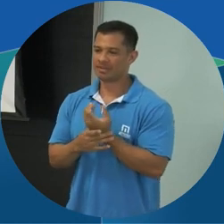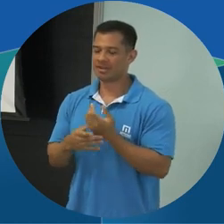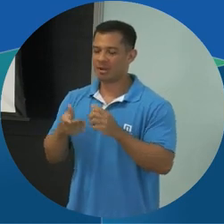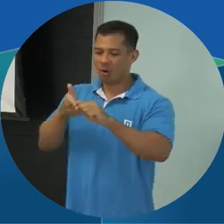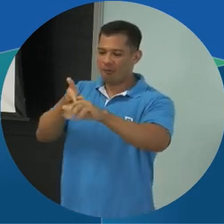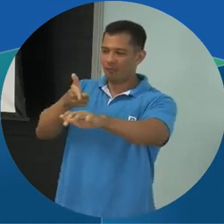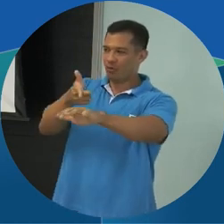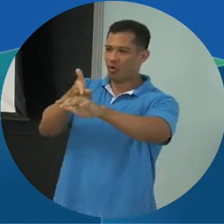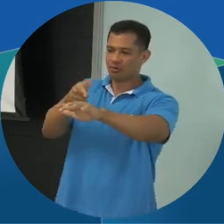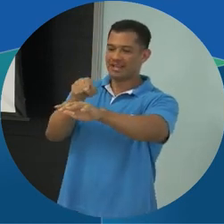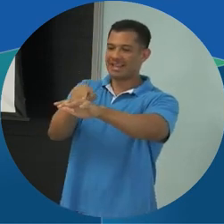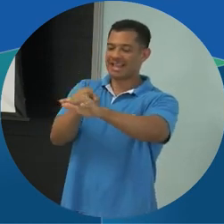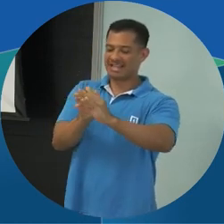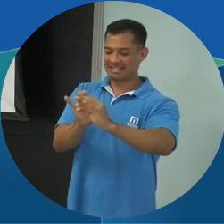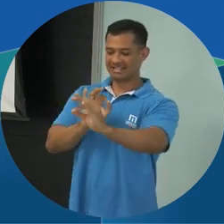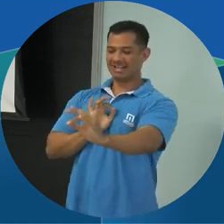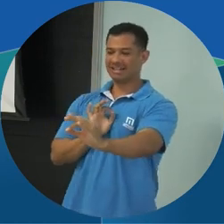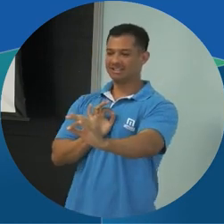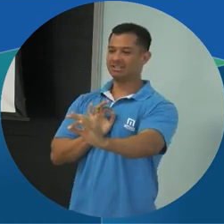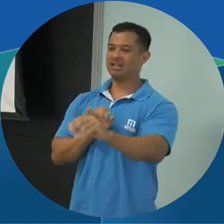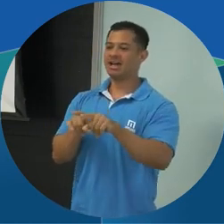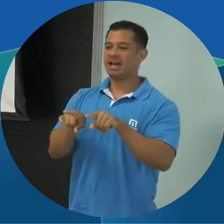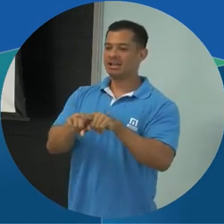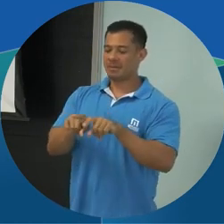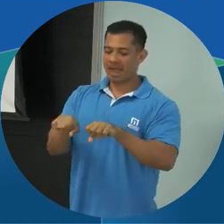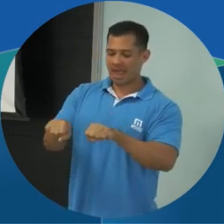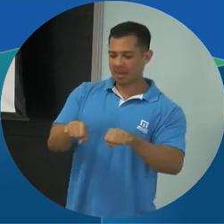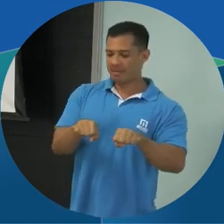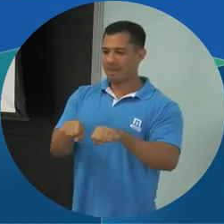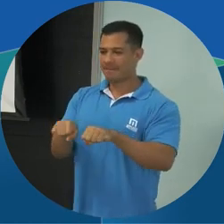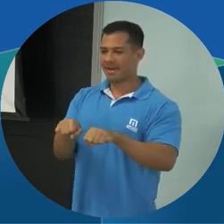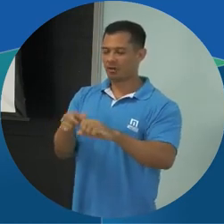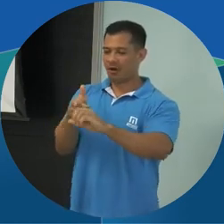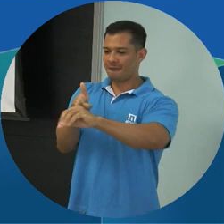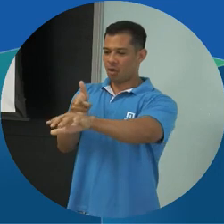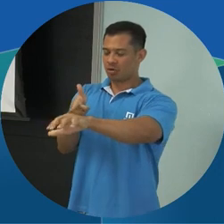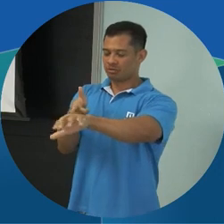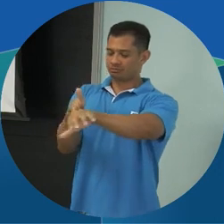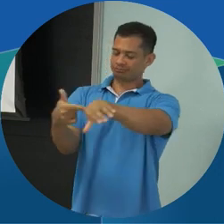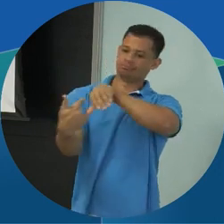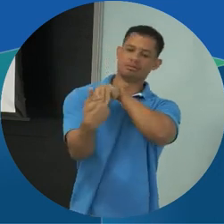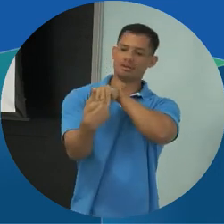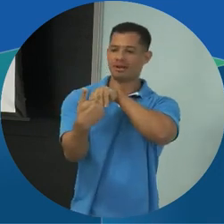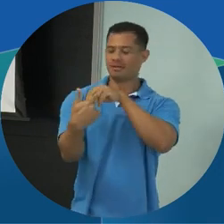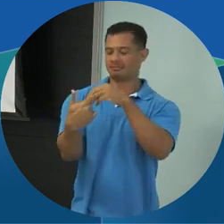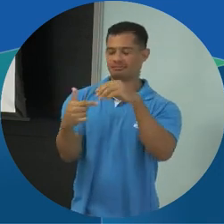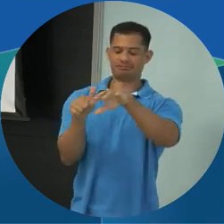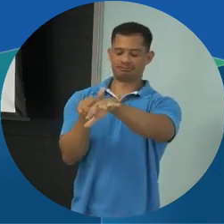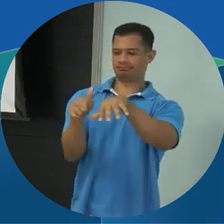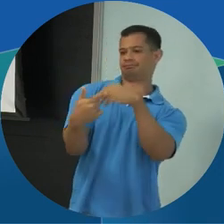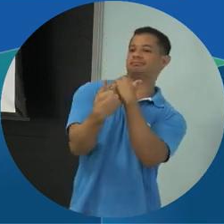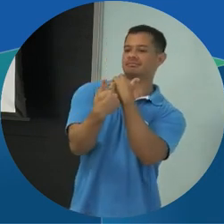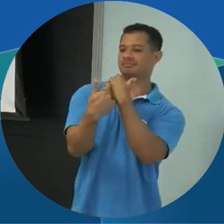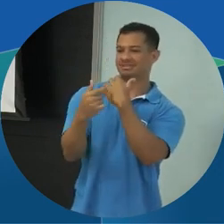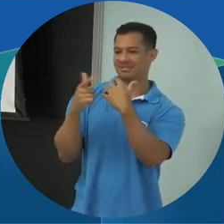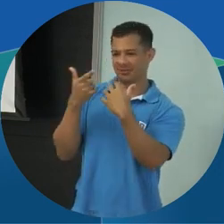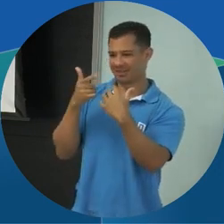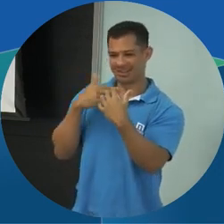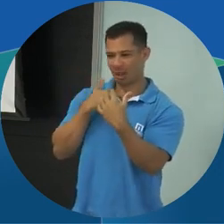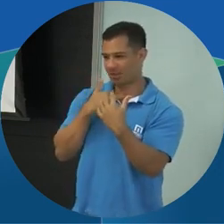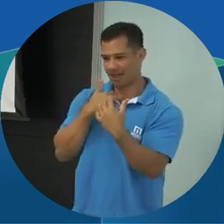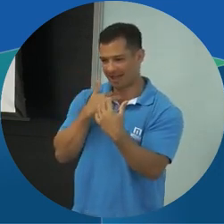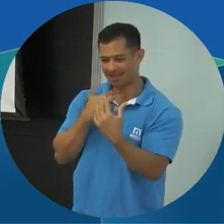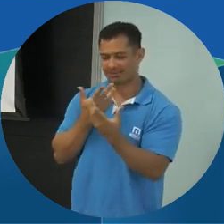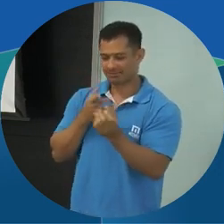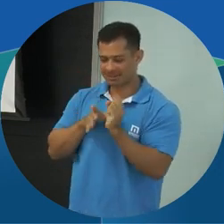está distante dele, o equipamento não permite que o fluxo de jato seja direcionado para o operador, então ele está trabalhando aqui de uma forma